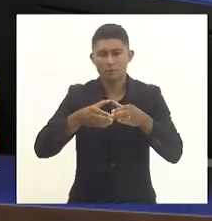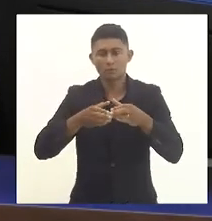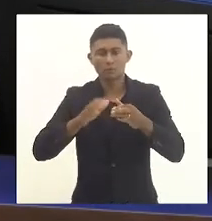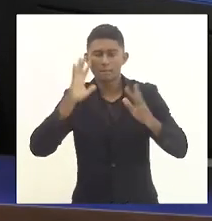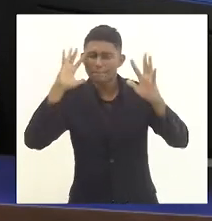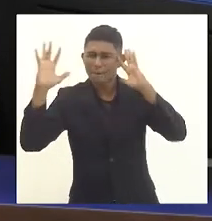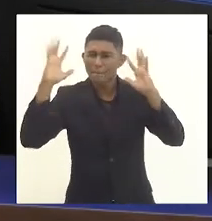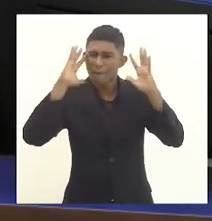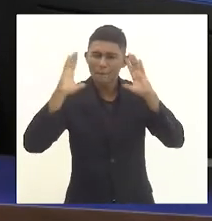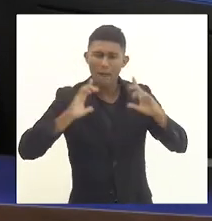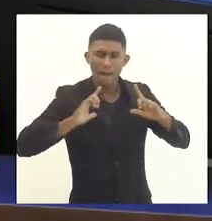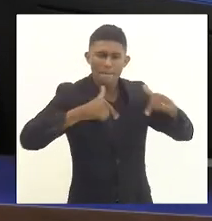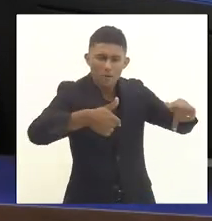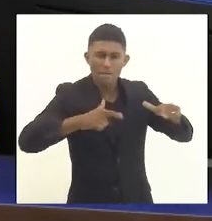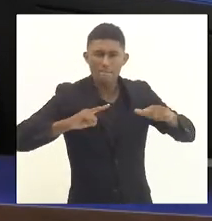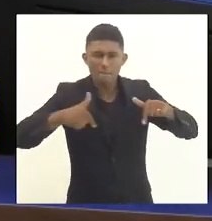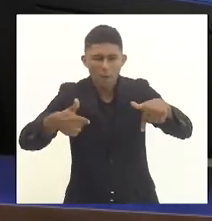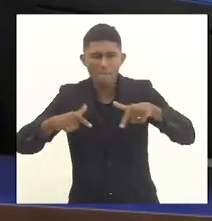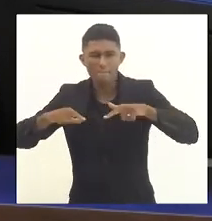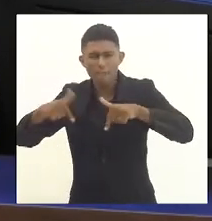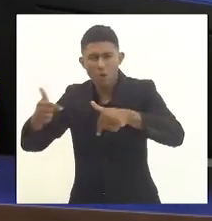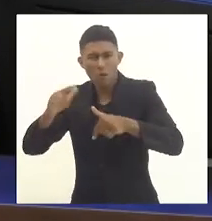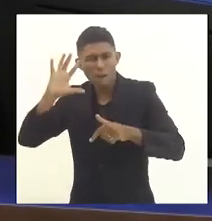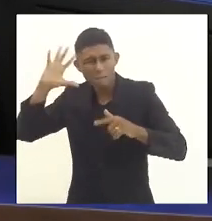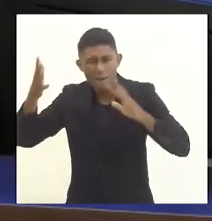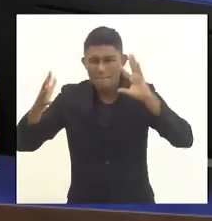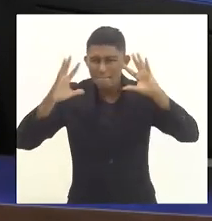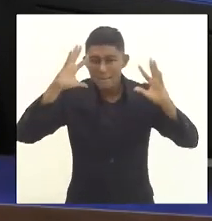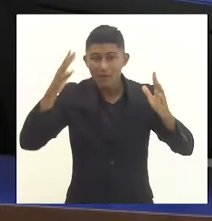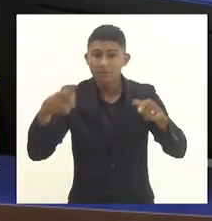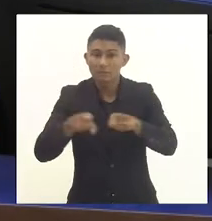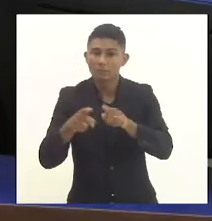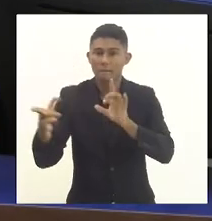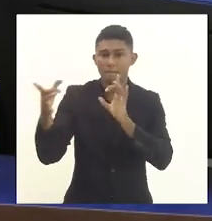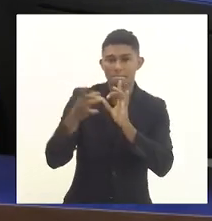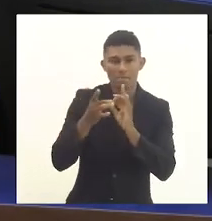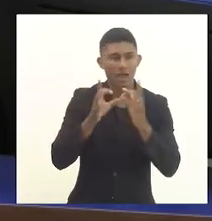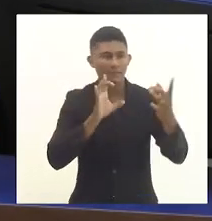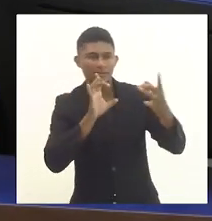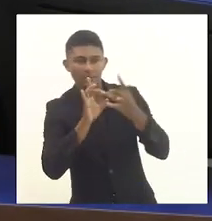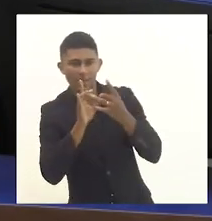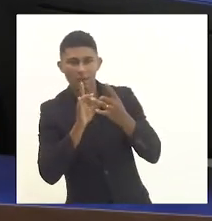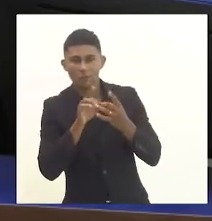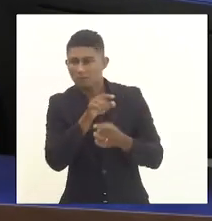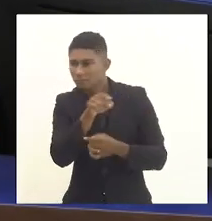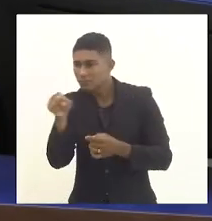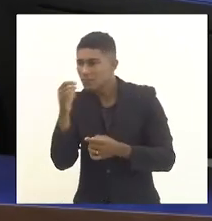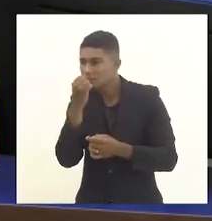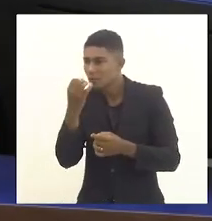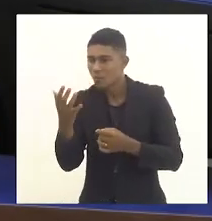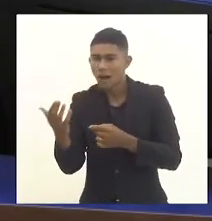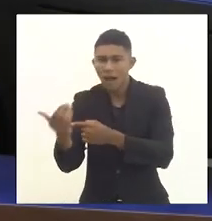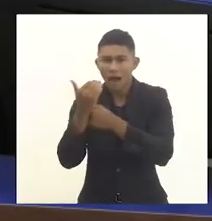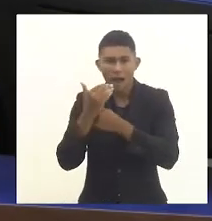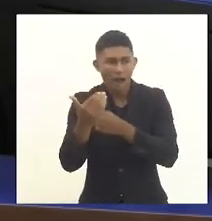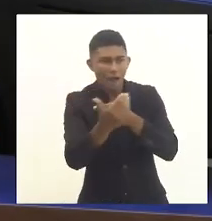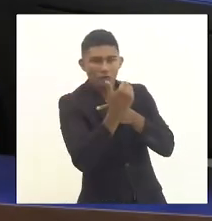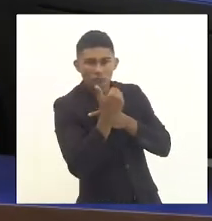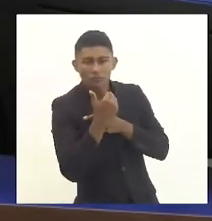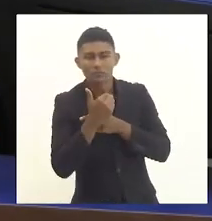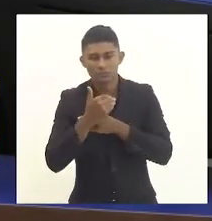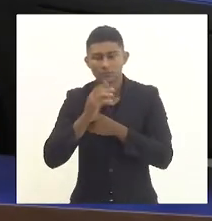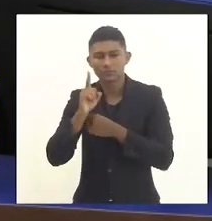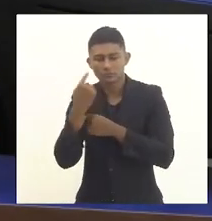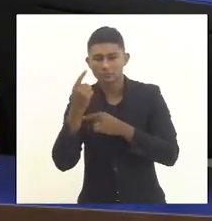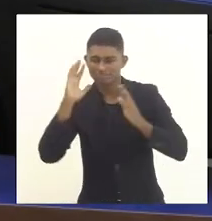soluções, parceiros tecnológicos, parceiros empresariais que pudessem dar a sua contribuição nesse objetivo